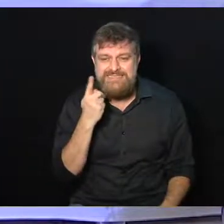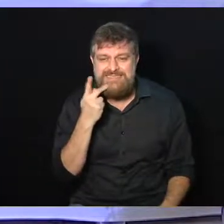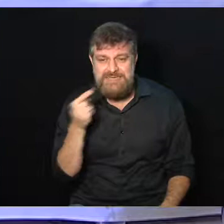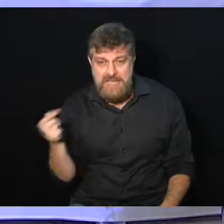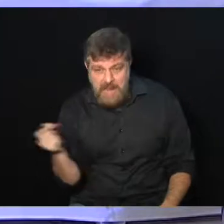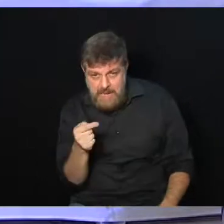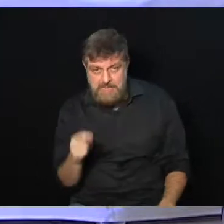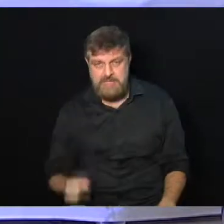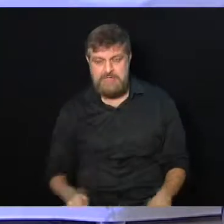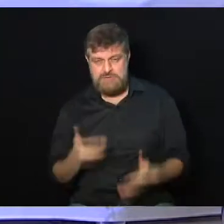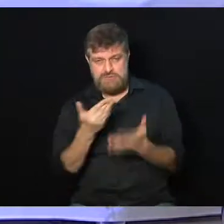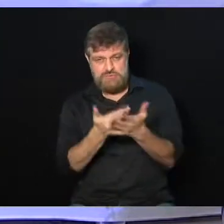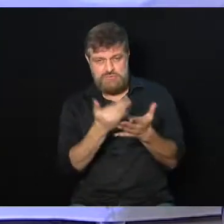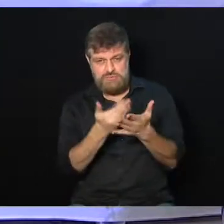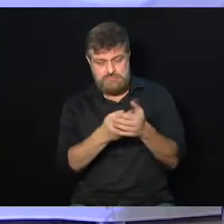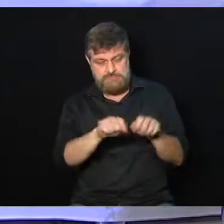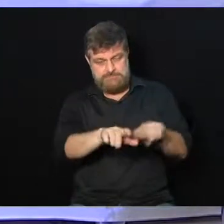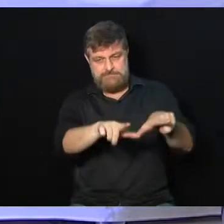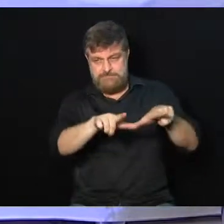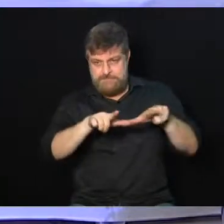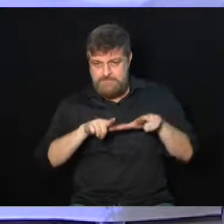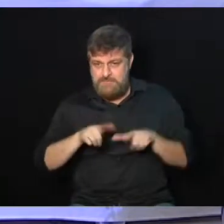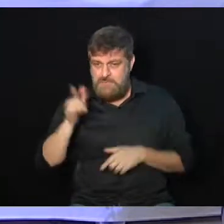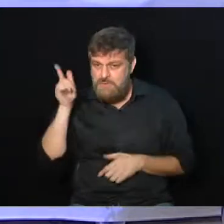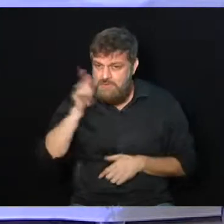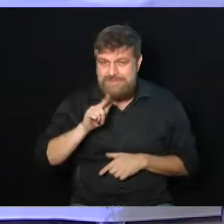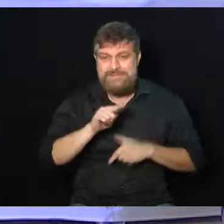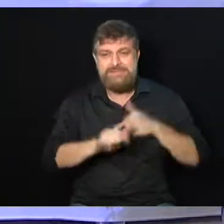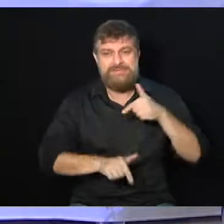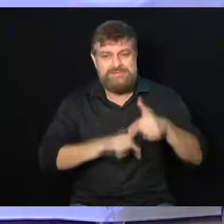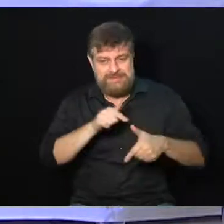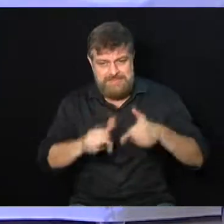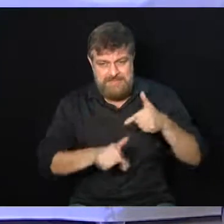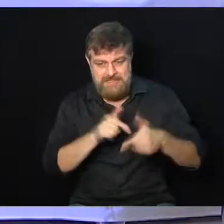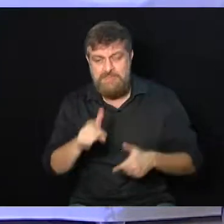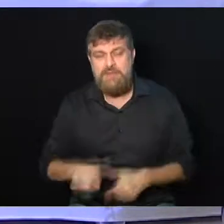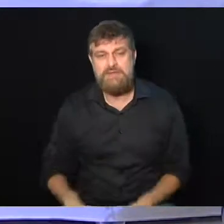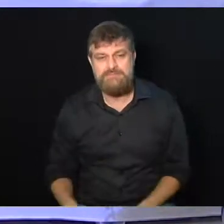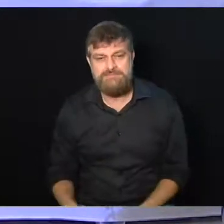onde concluiu os estudos e conseguiu um emprego de office boy.